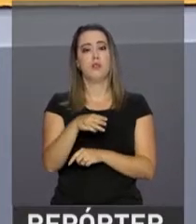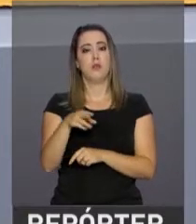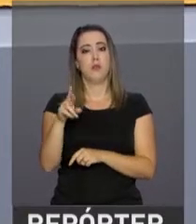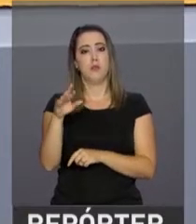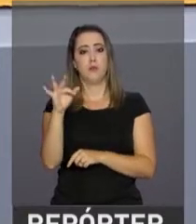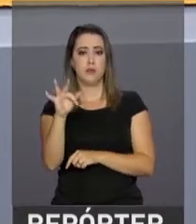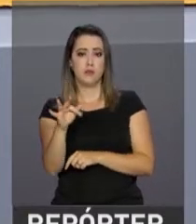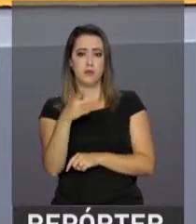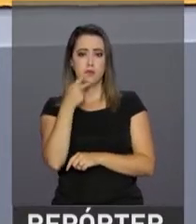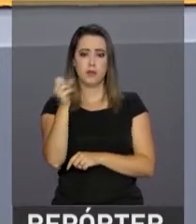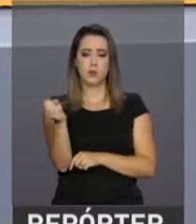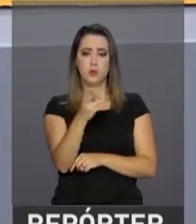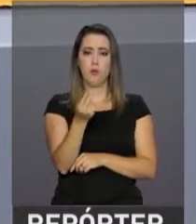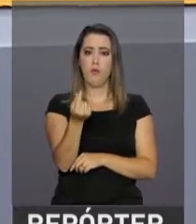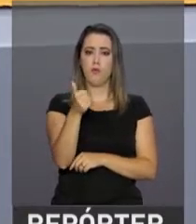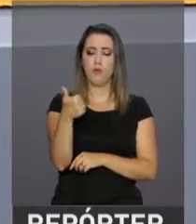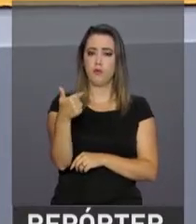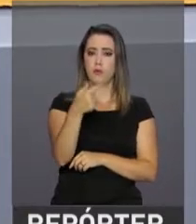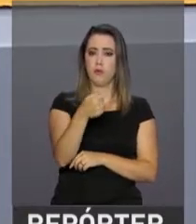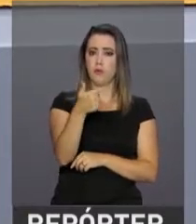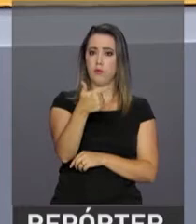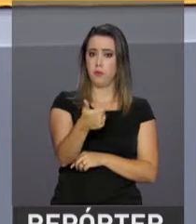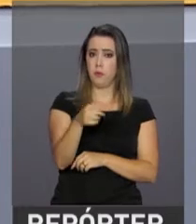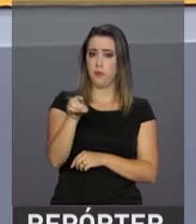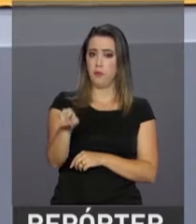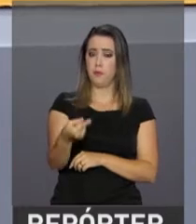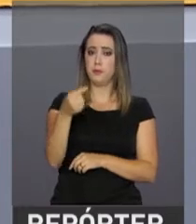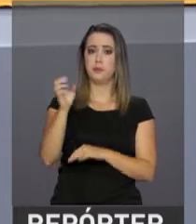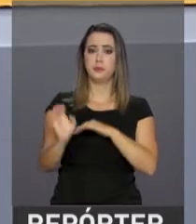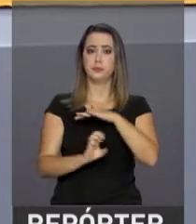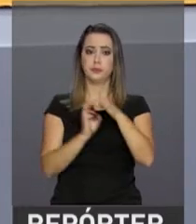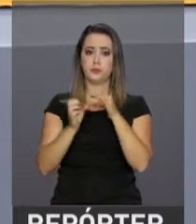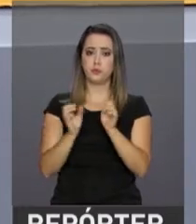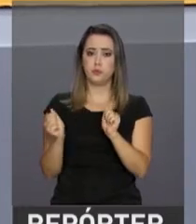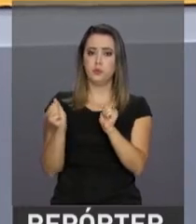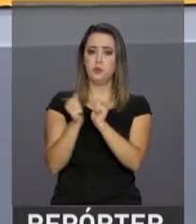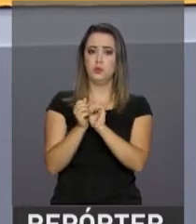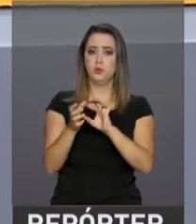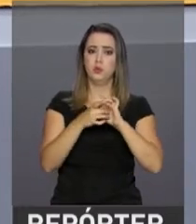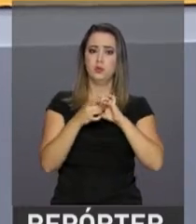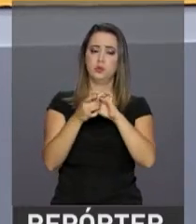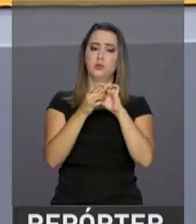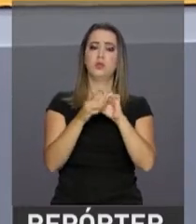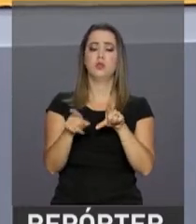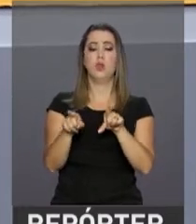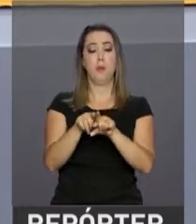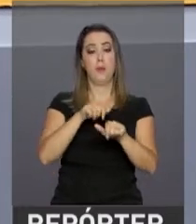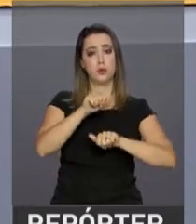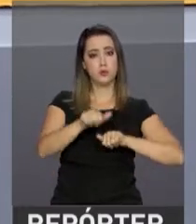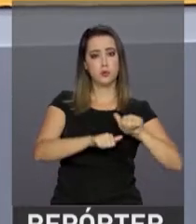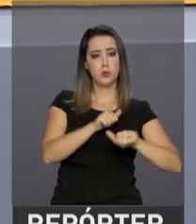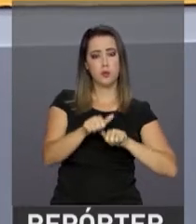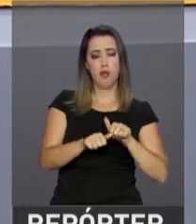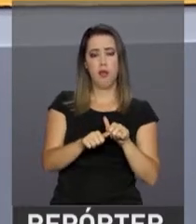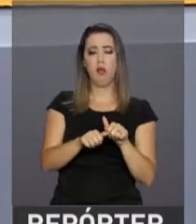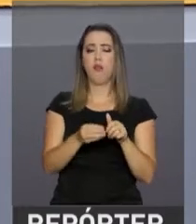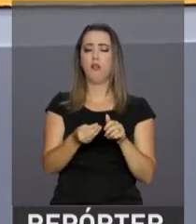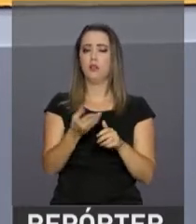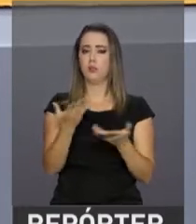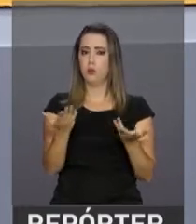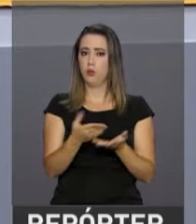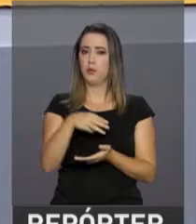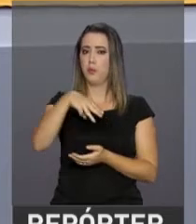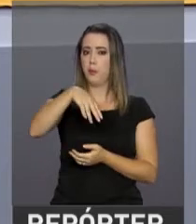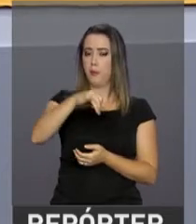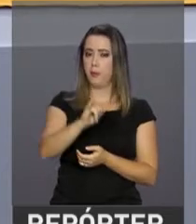com o novo limite 172 mil empresas que integram outras modalidades estão aptas a mudar para o meio